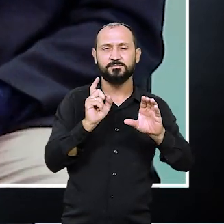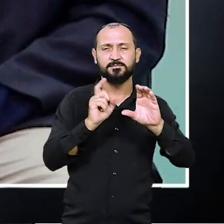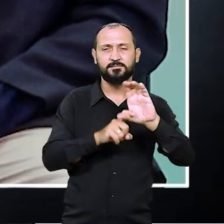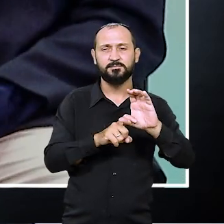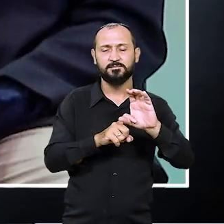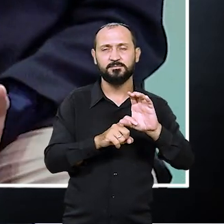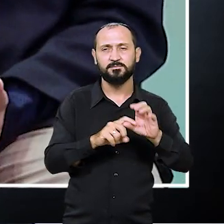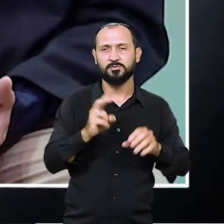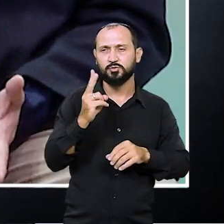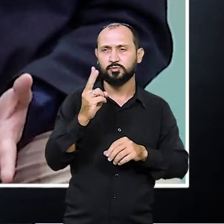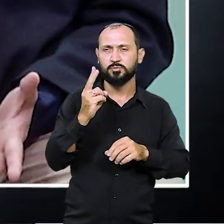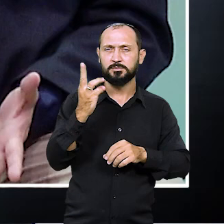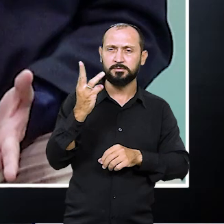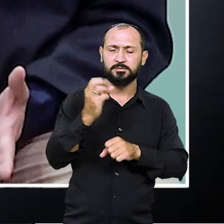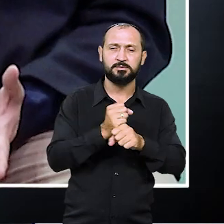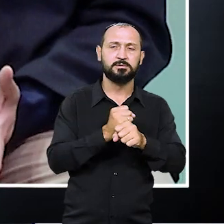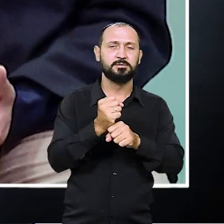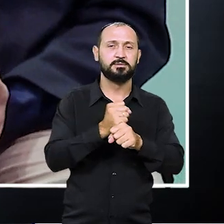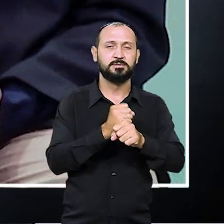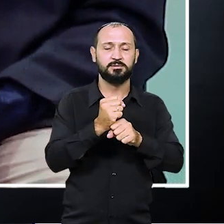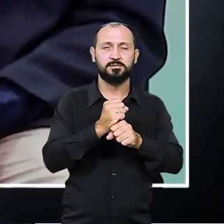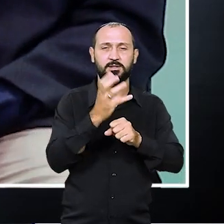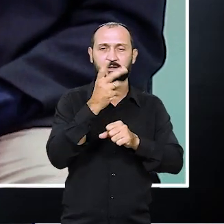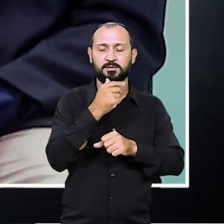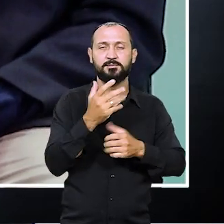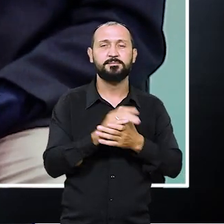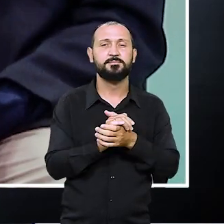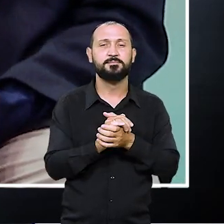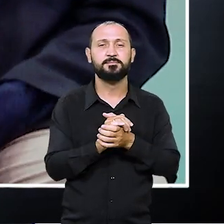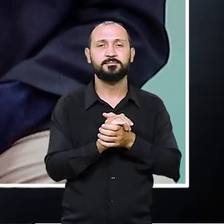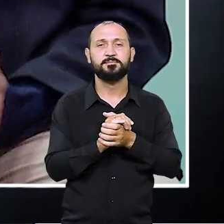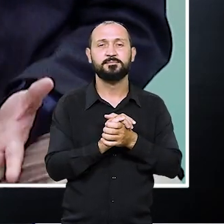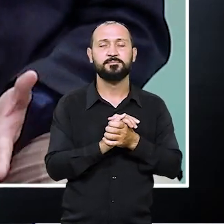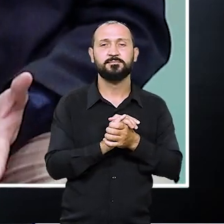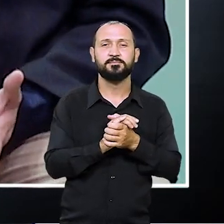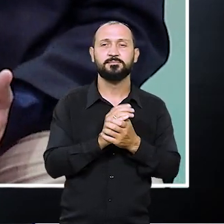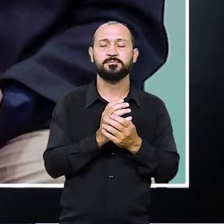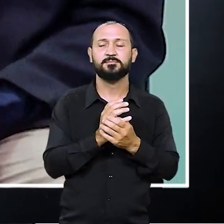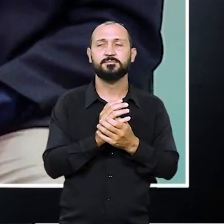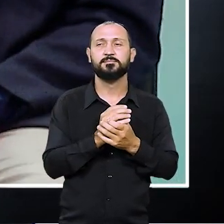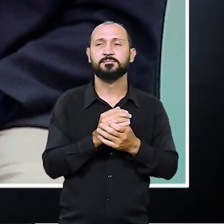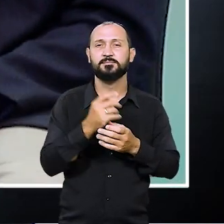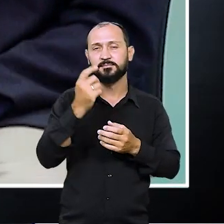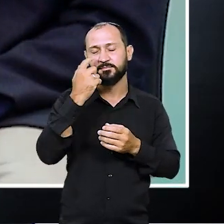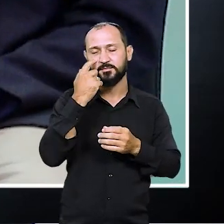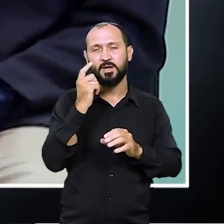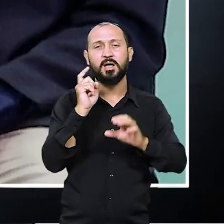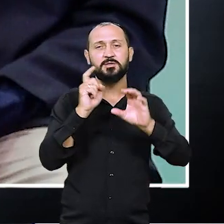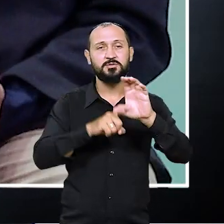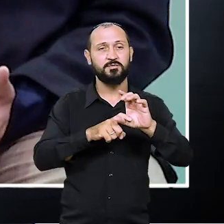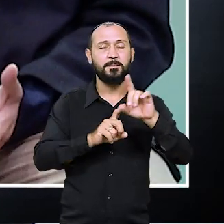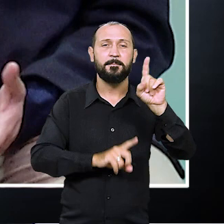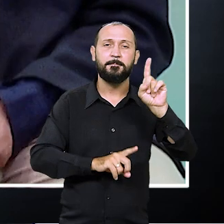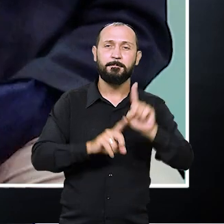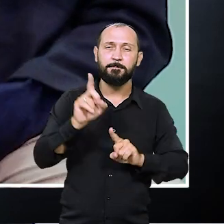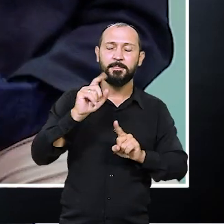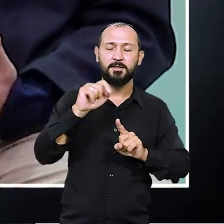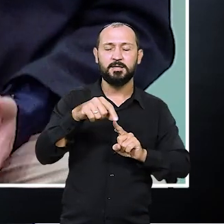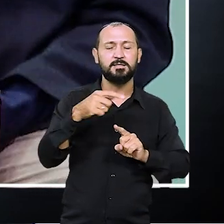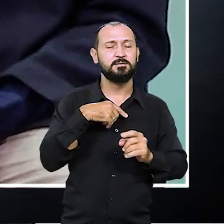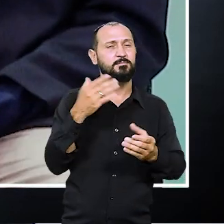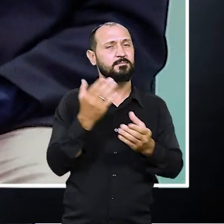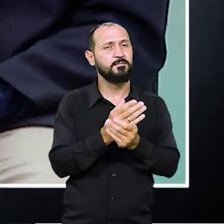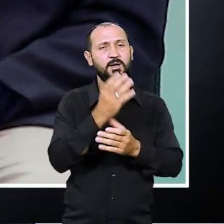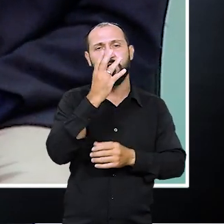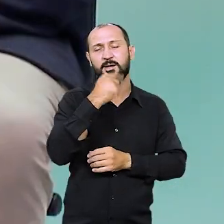dívidas pequenas, uma média de 2 a 3 anos, né, de duração. Mas realmente em casos onde a dívida seja maior, esse